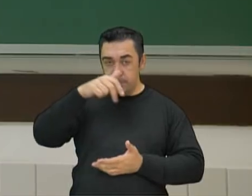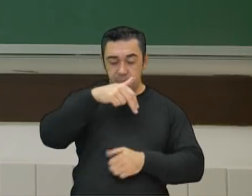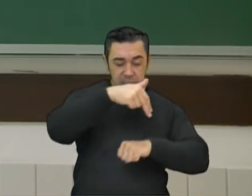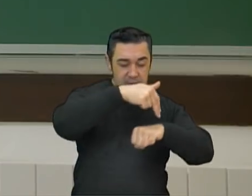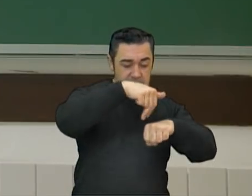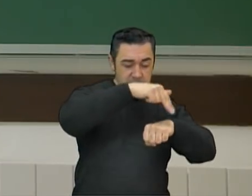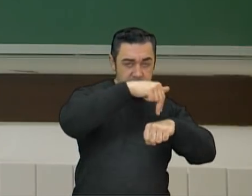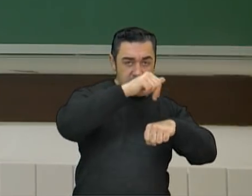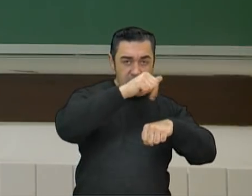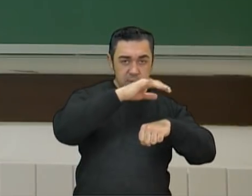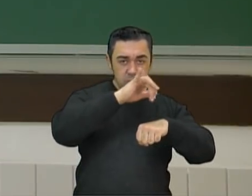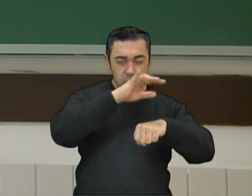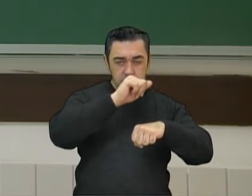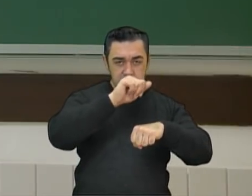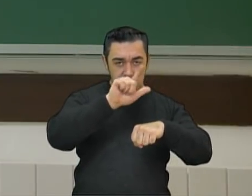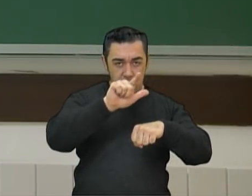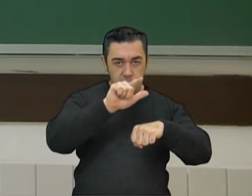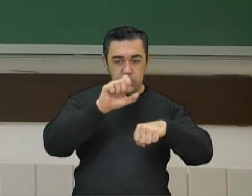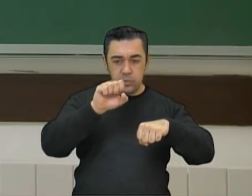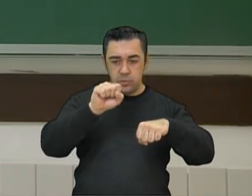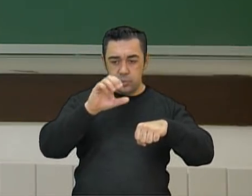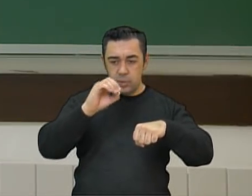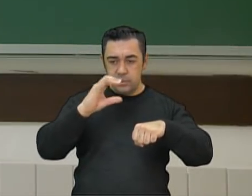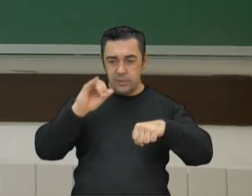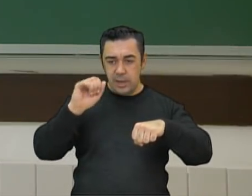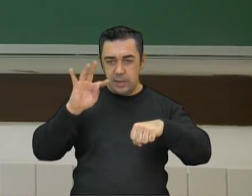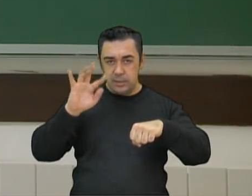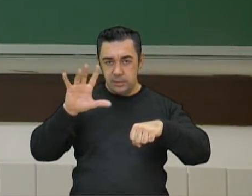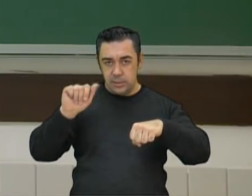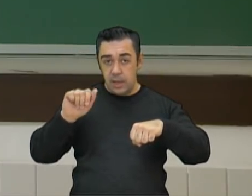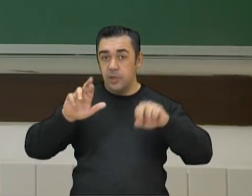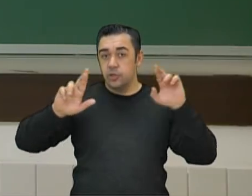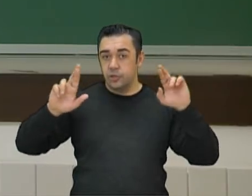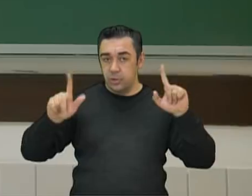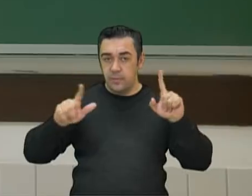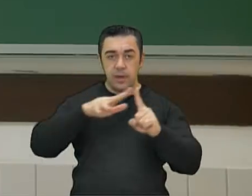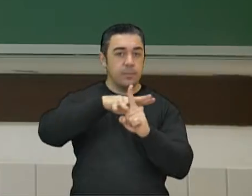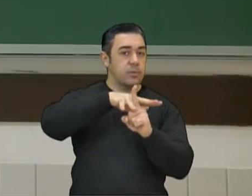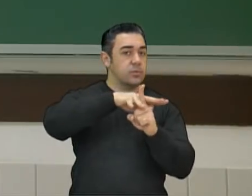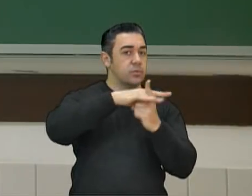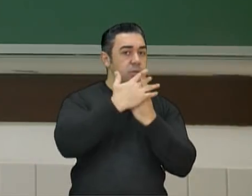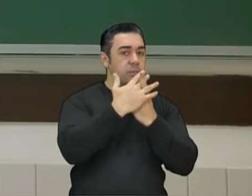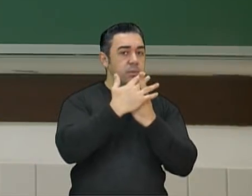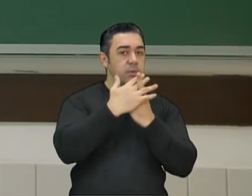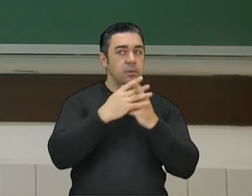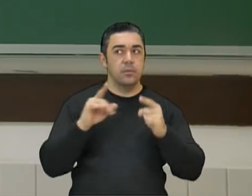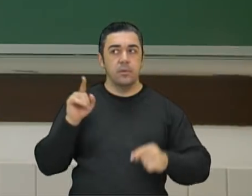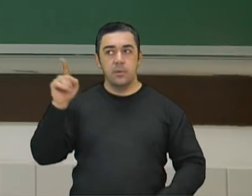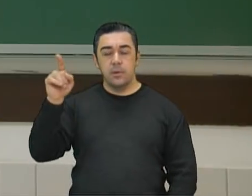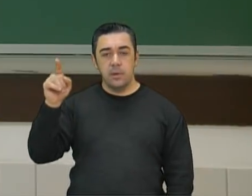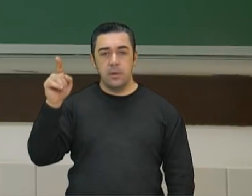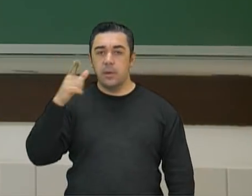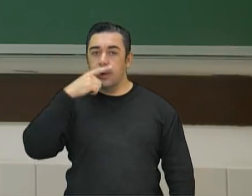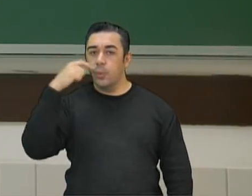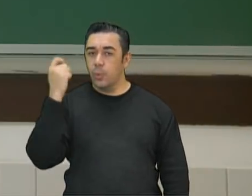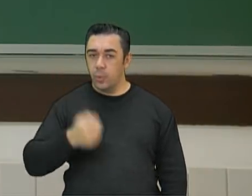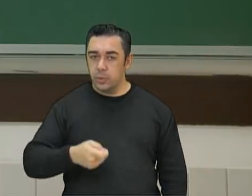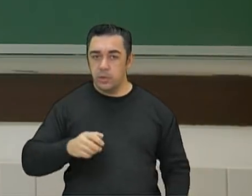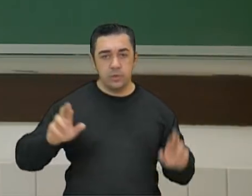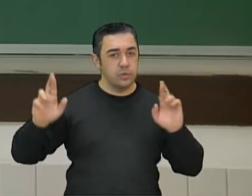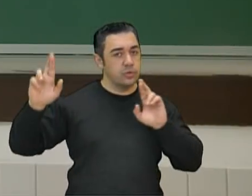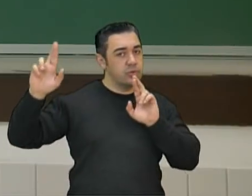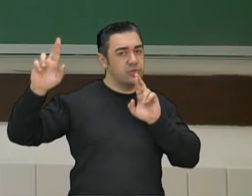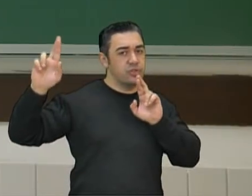nacional socialista é diferente do socialismo lá da União Soviética, da Rússia. Tá?